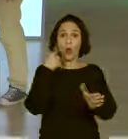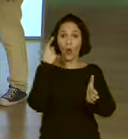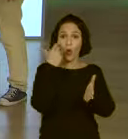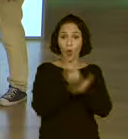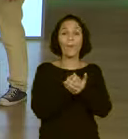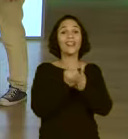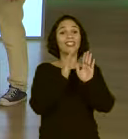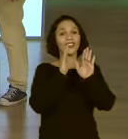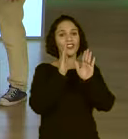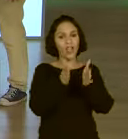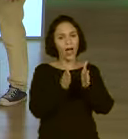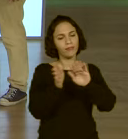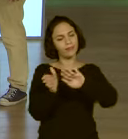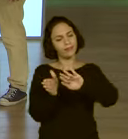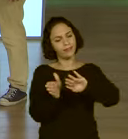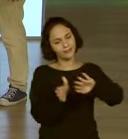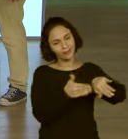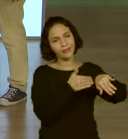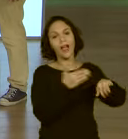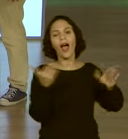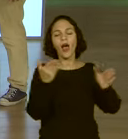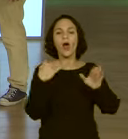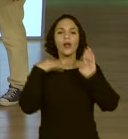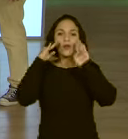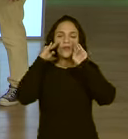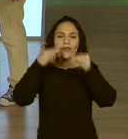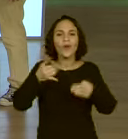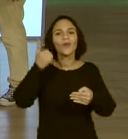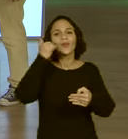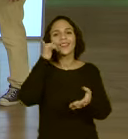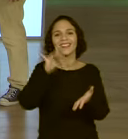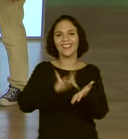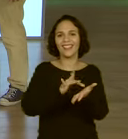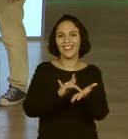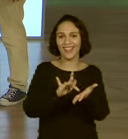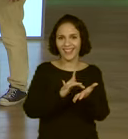tênis, aí eu vou para o celular, né?